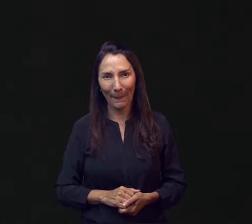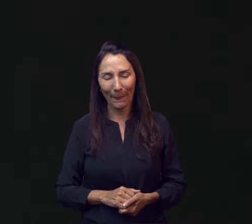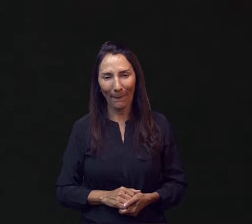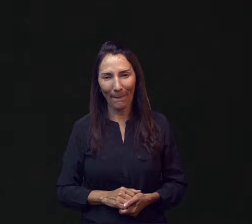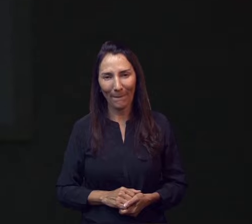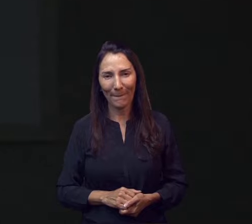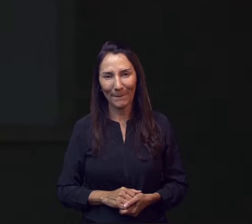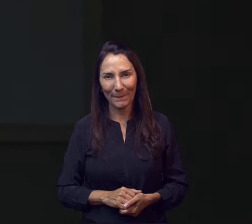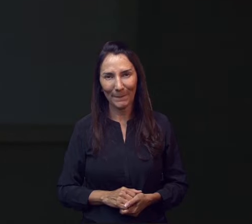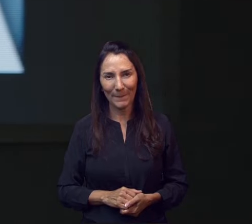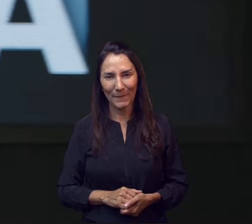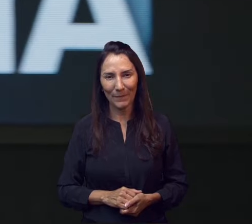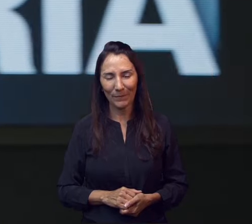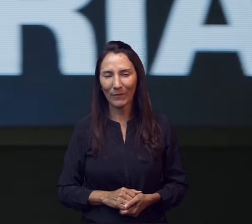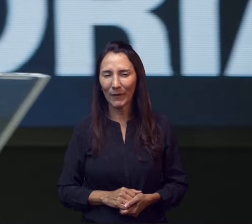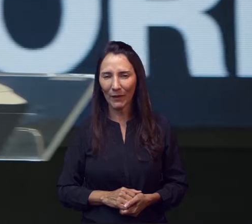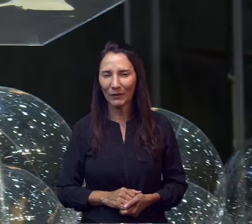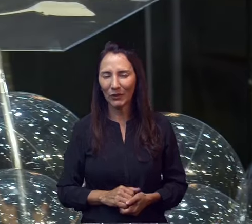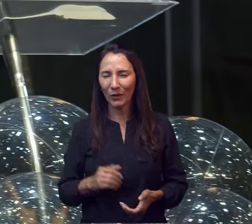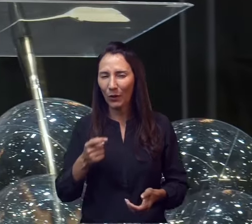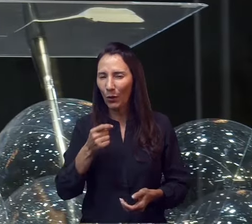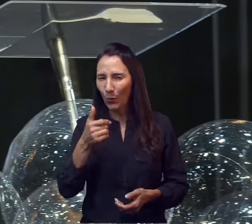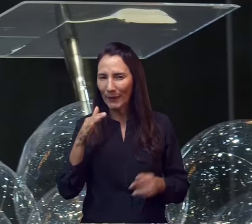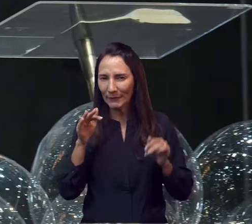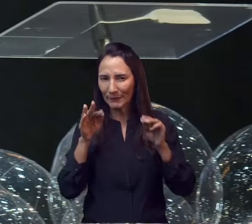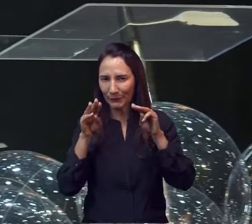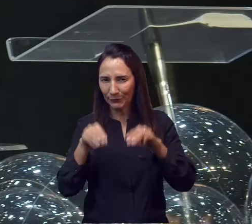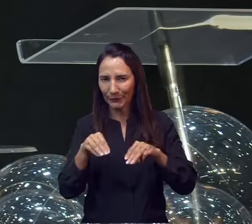já tô caminhando para o final aí escute